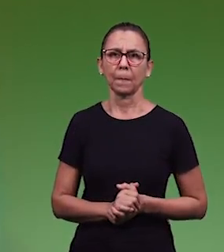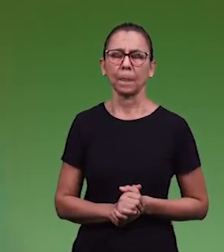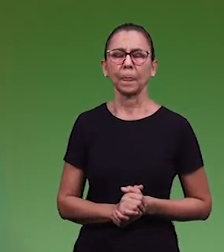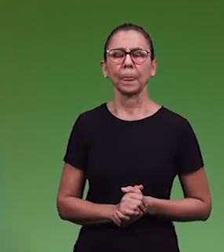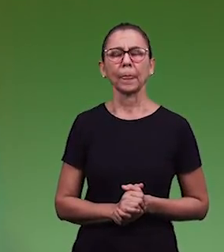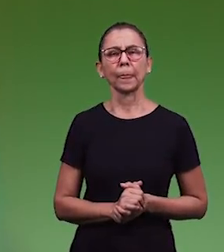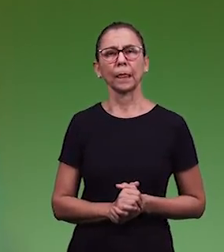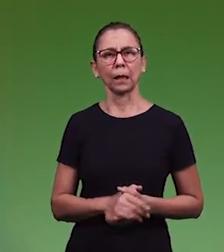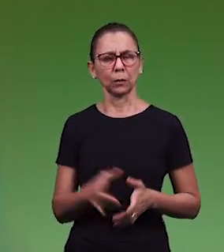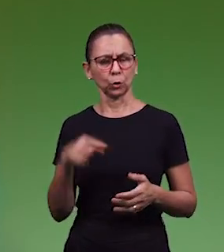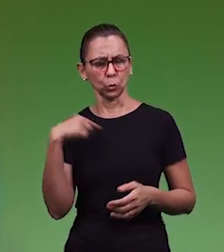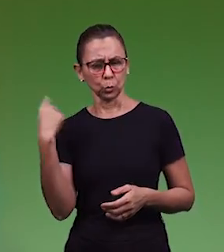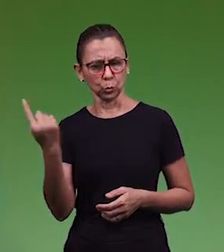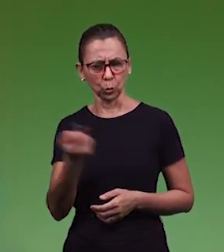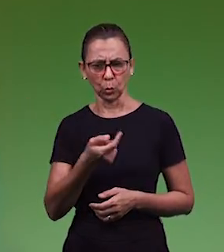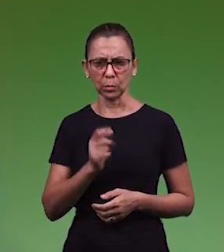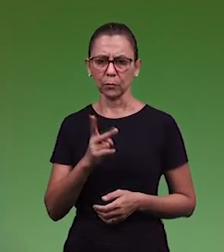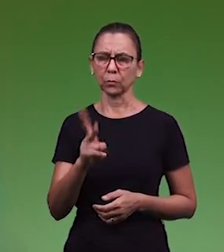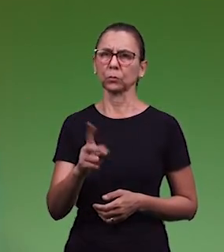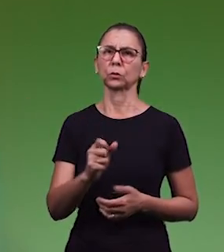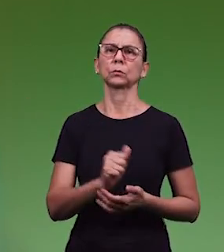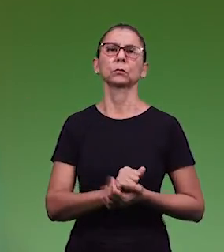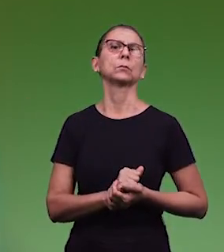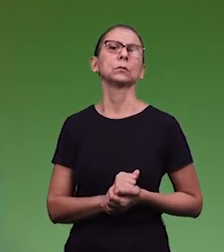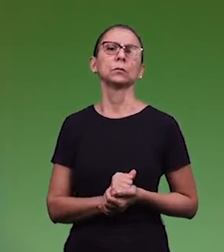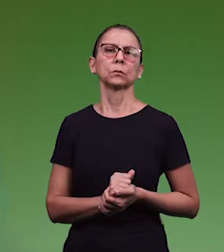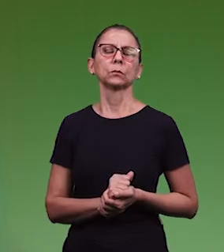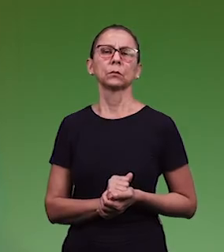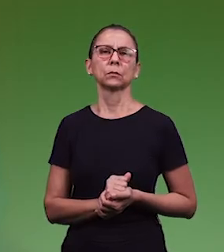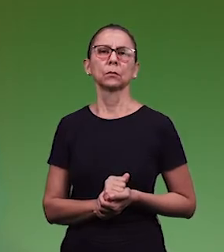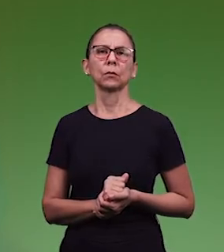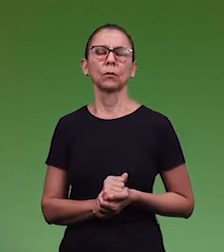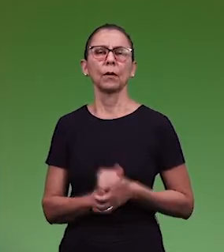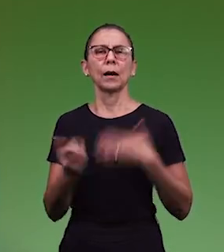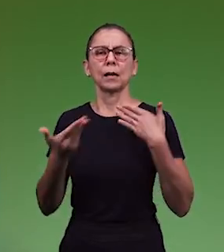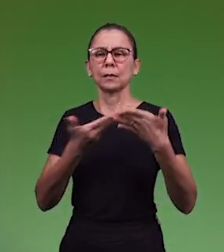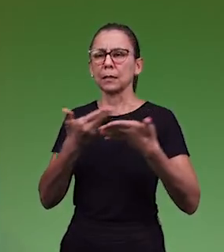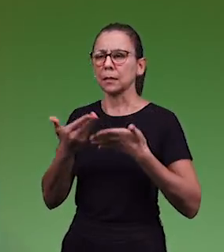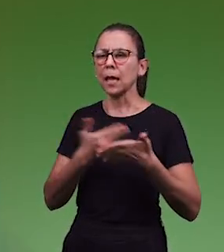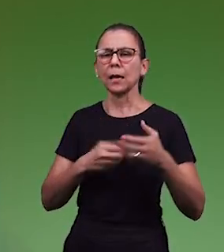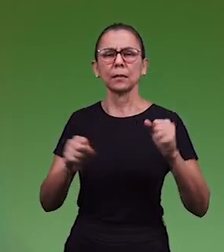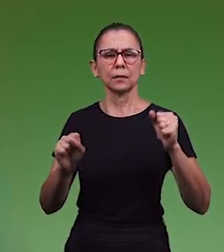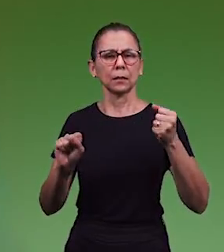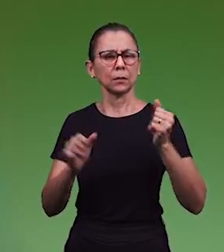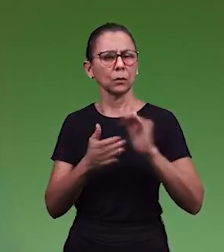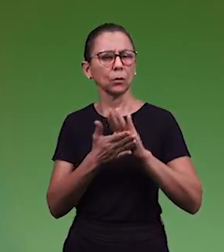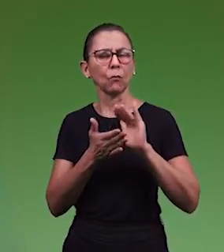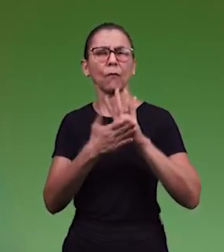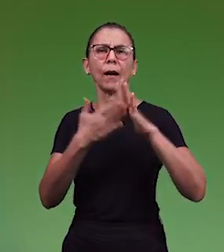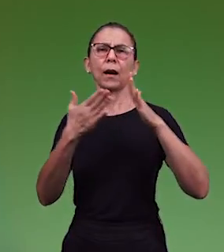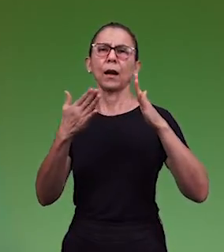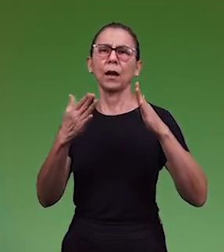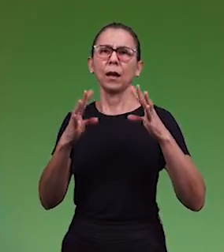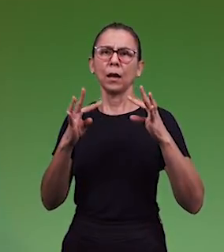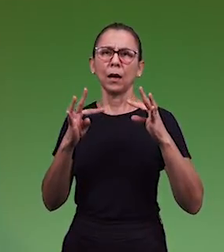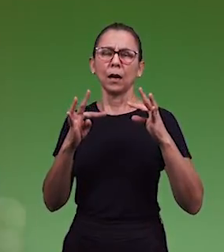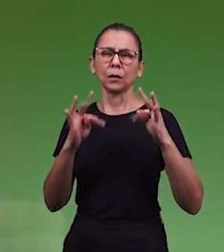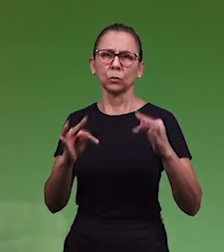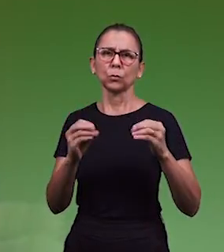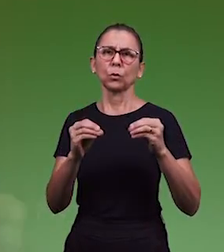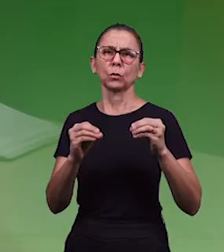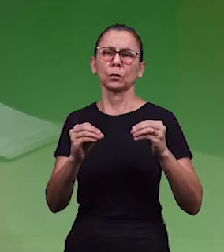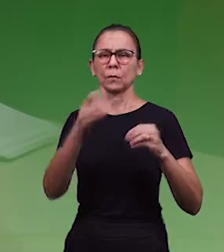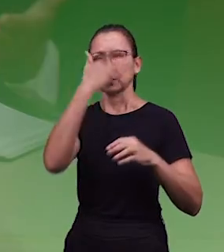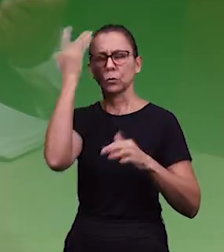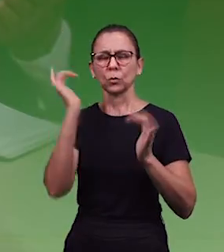Não é isso. Todos vão continuar nas suas atividades. Todos vão dar assistência, todos vão cantar louvores, todos os instrumentistas vão tocar. E todos